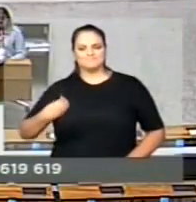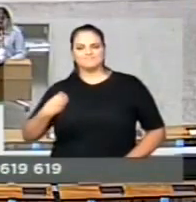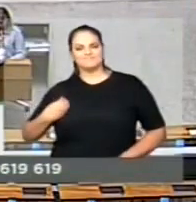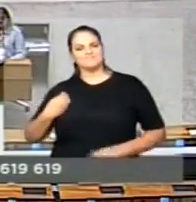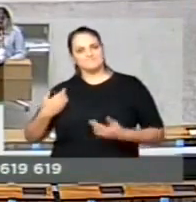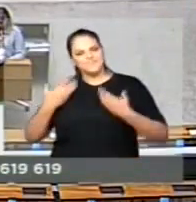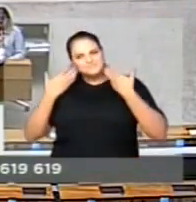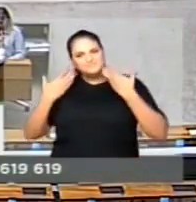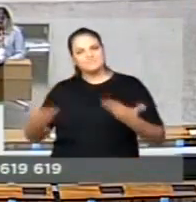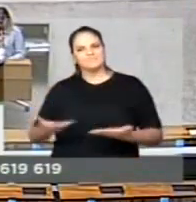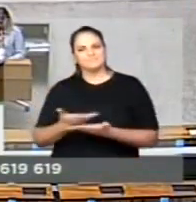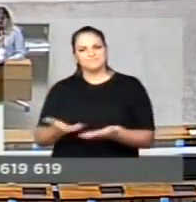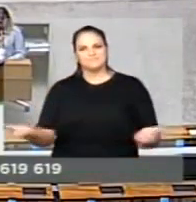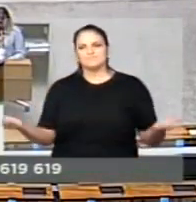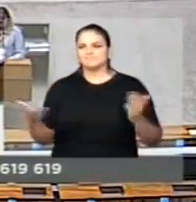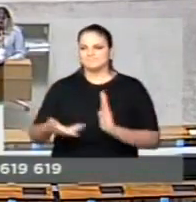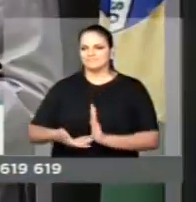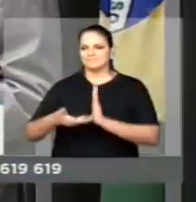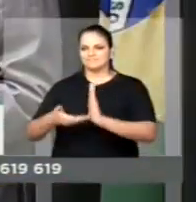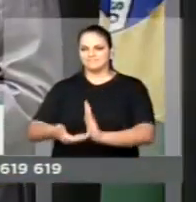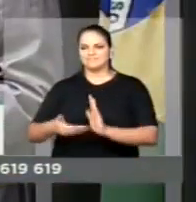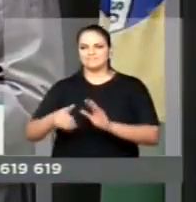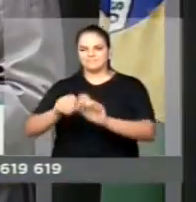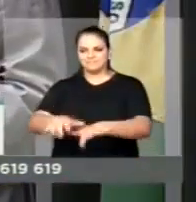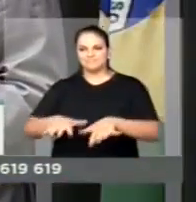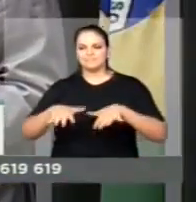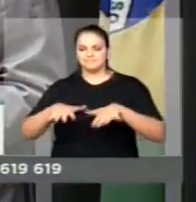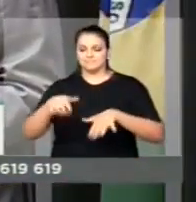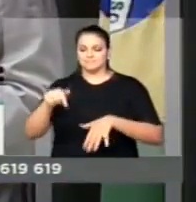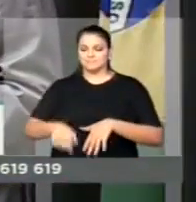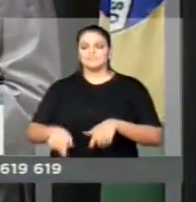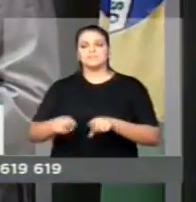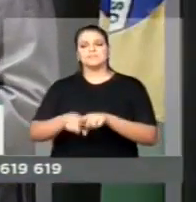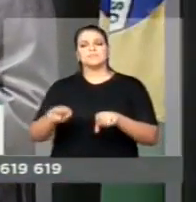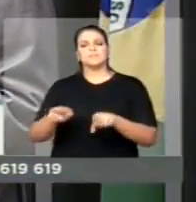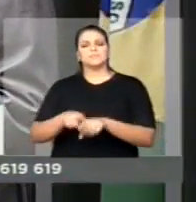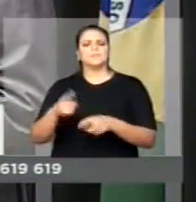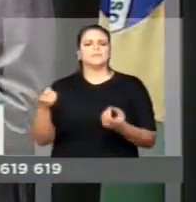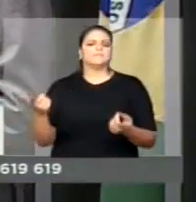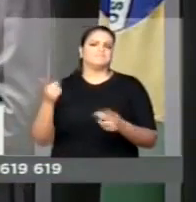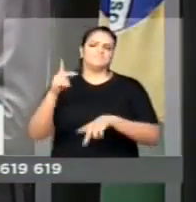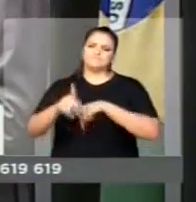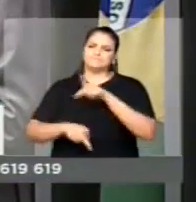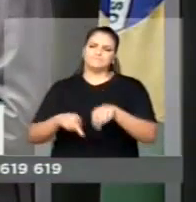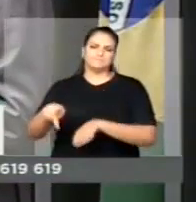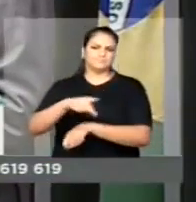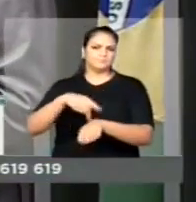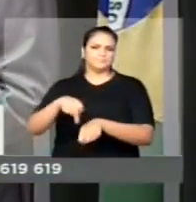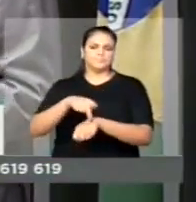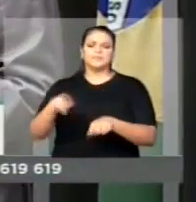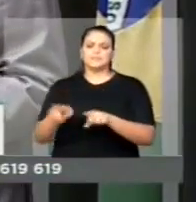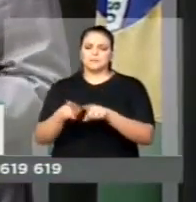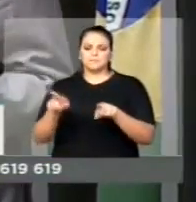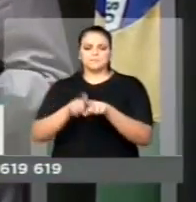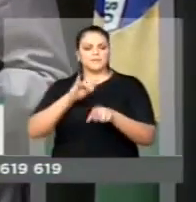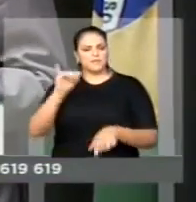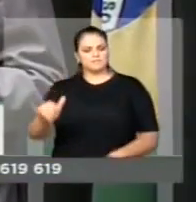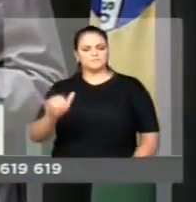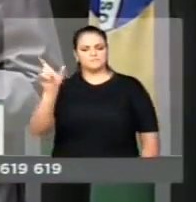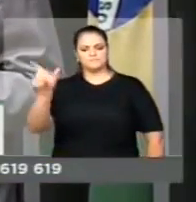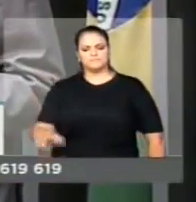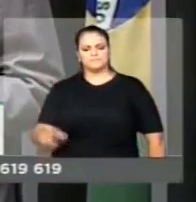nação e também ao presidente interino Michel Temer,